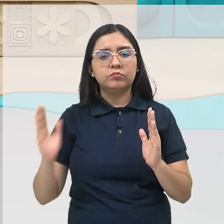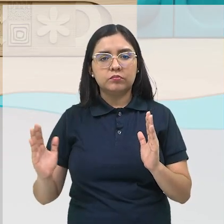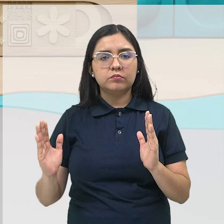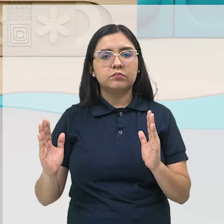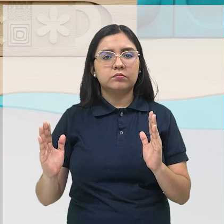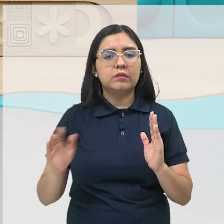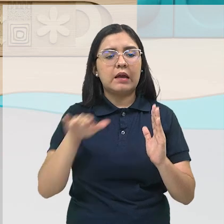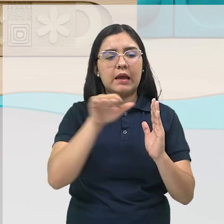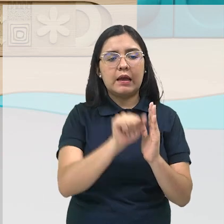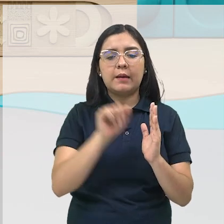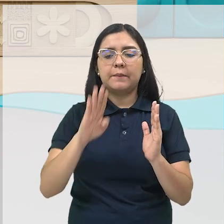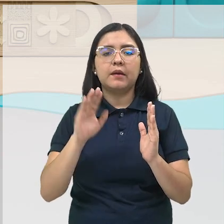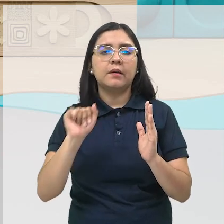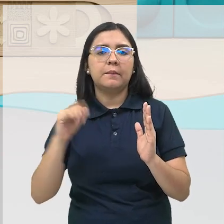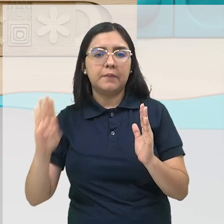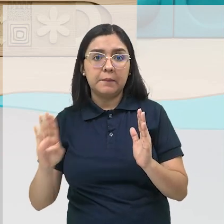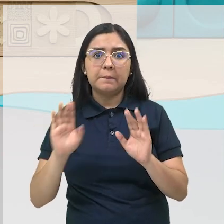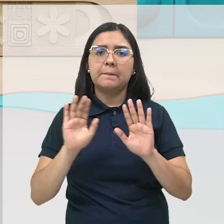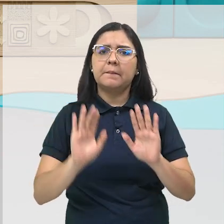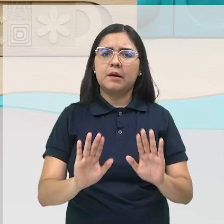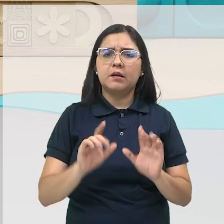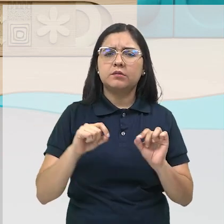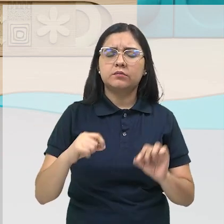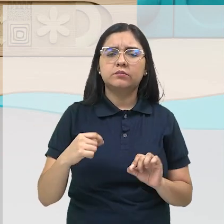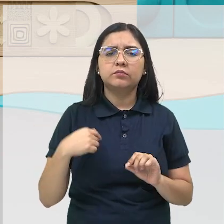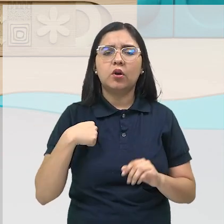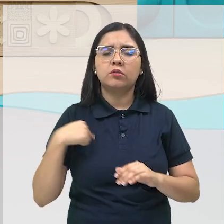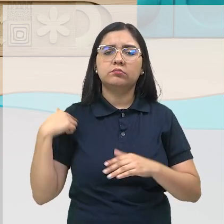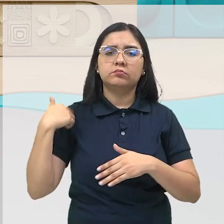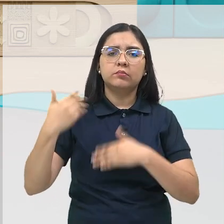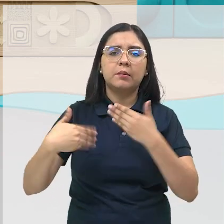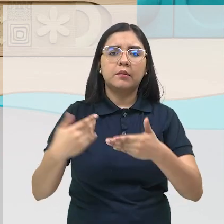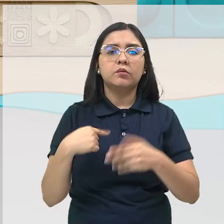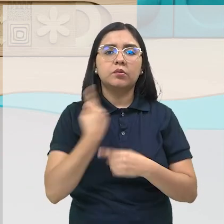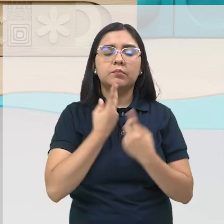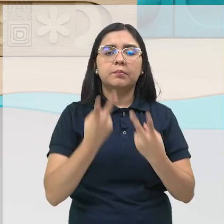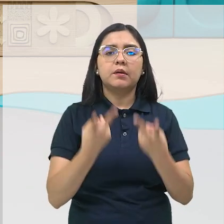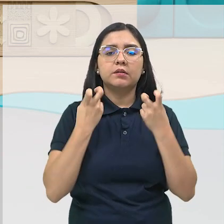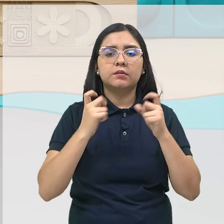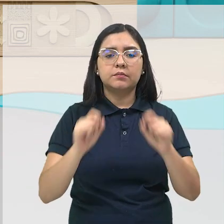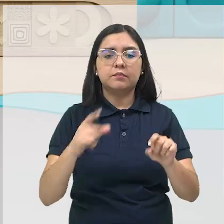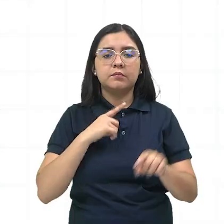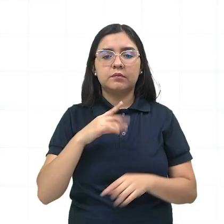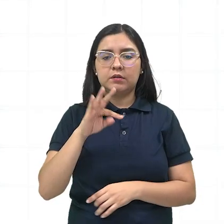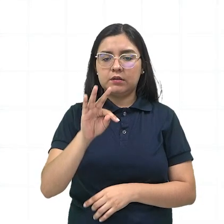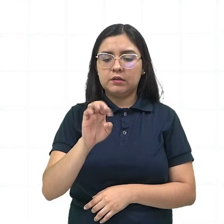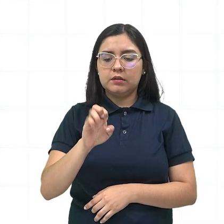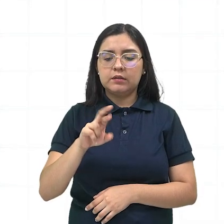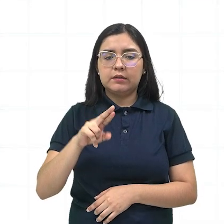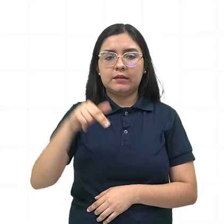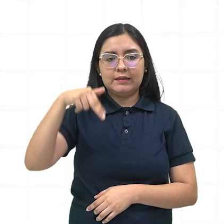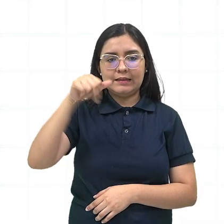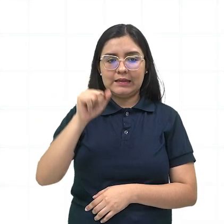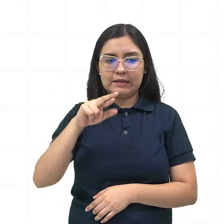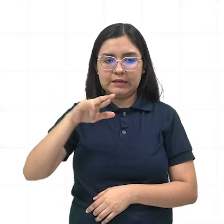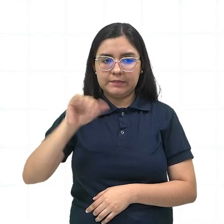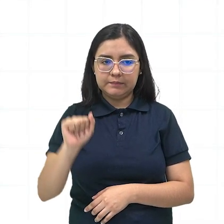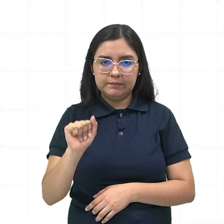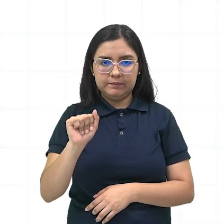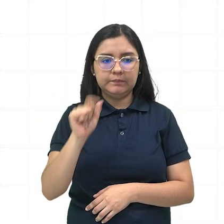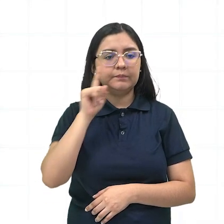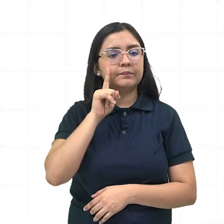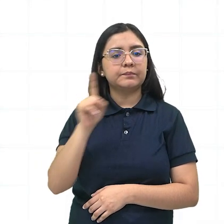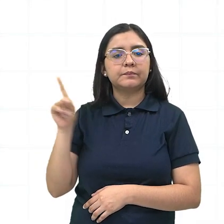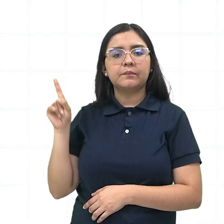essa sequência. Quando a gente vai avançando, a gente percebe a forma ternária. Olha só.